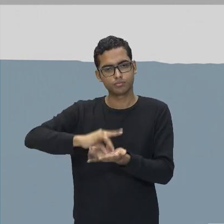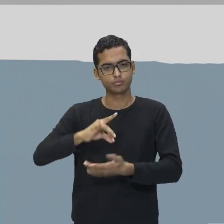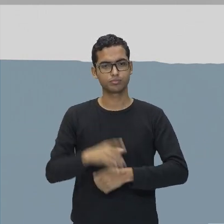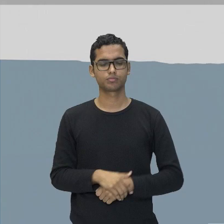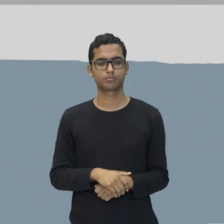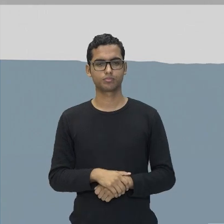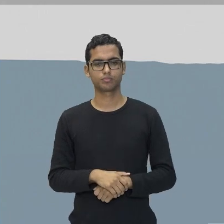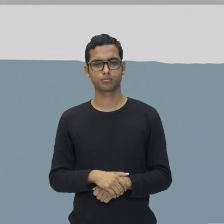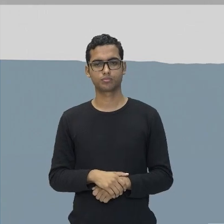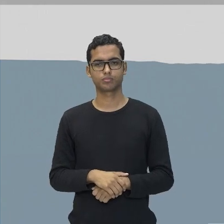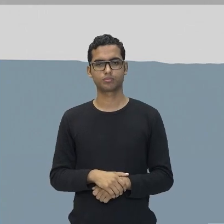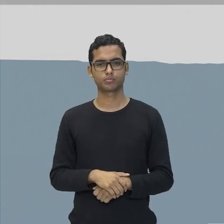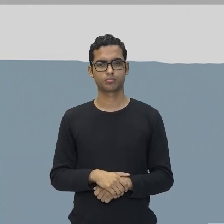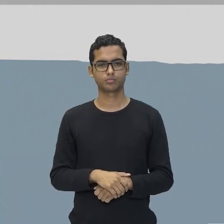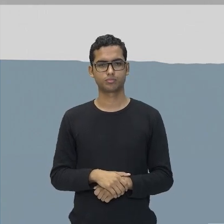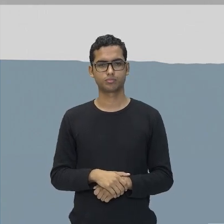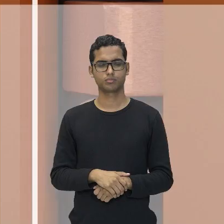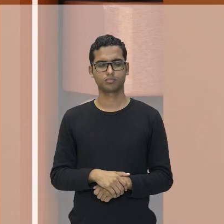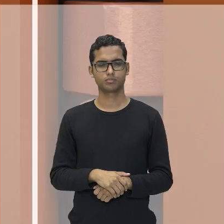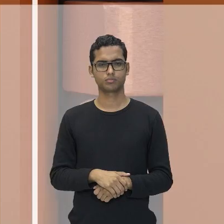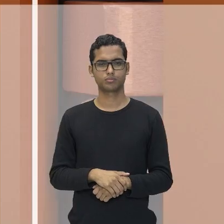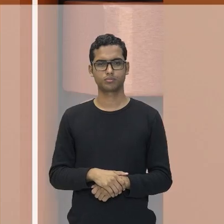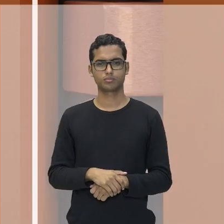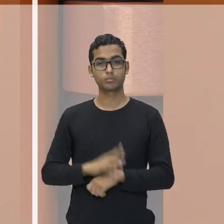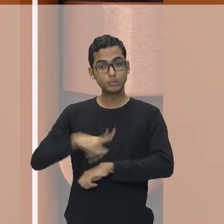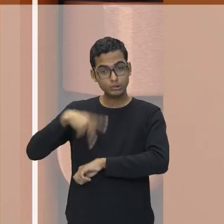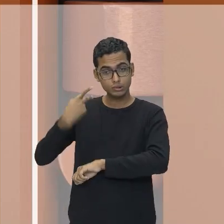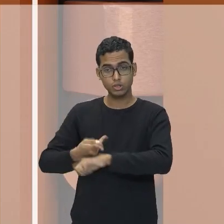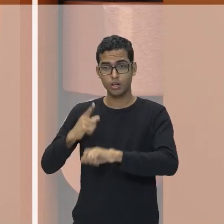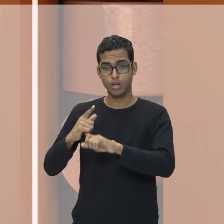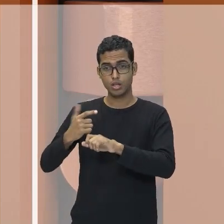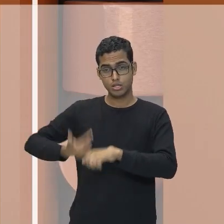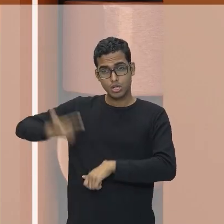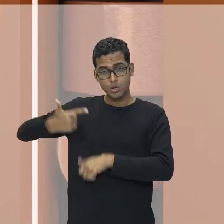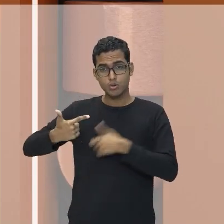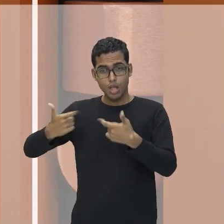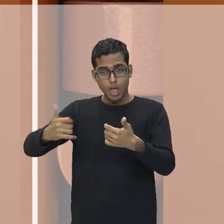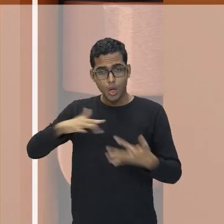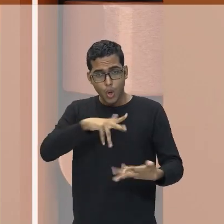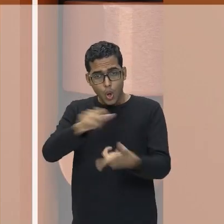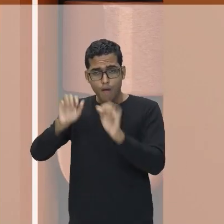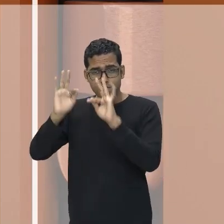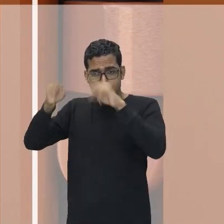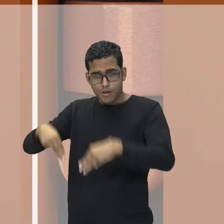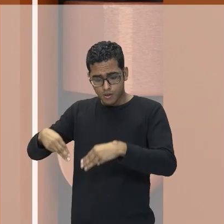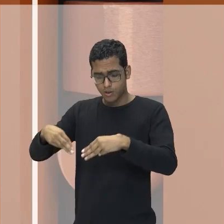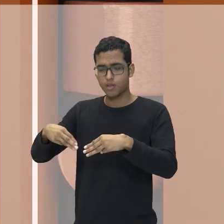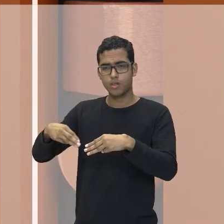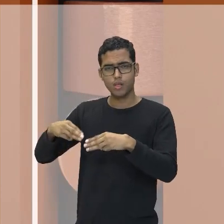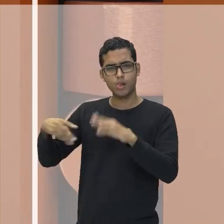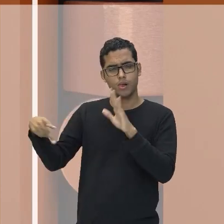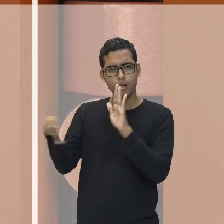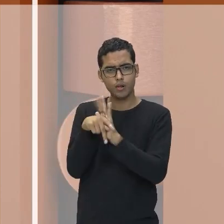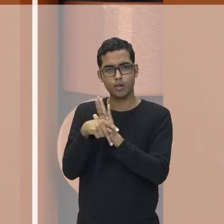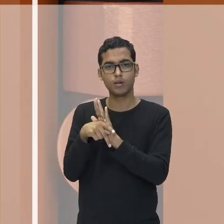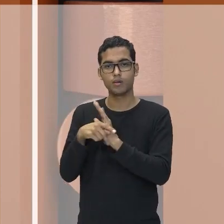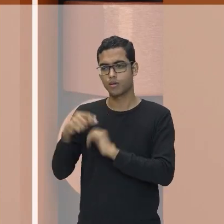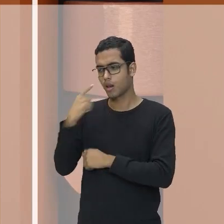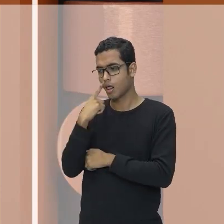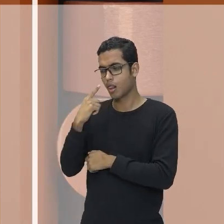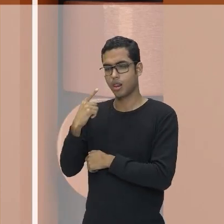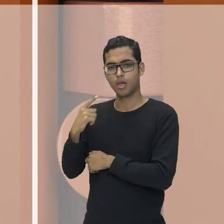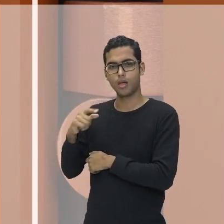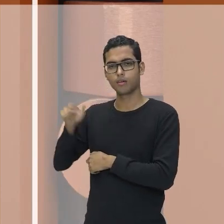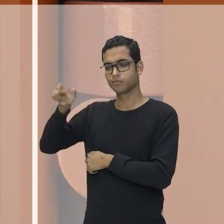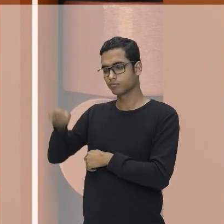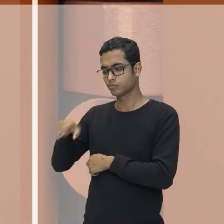falei para vocês, após o fim da Segunda Guerra Mundial, após a rendição da Alemanha lá em 1945,